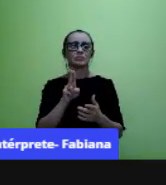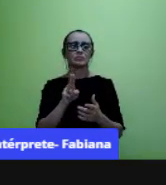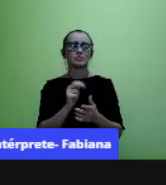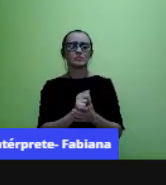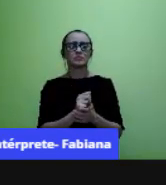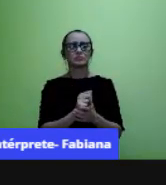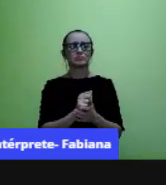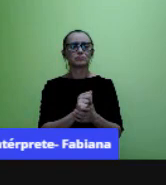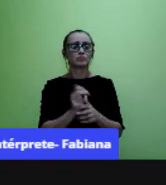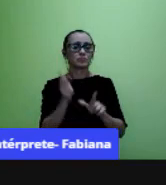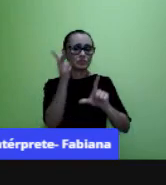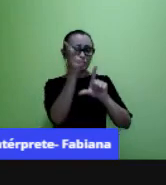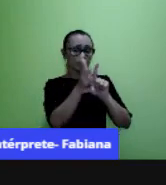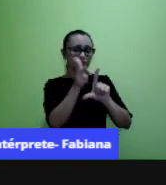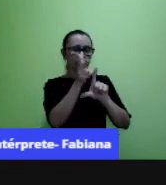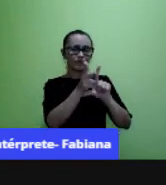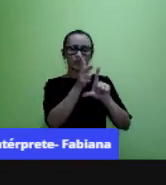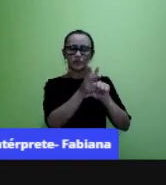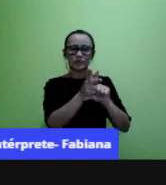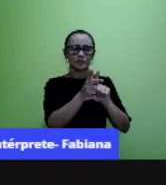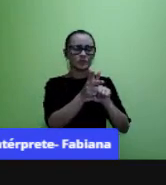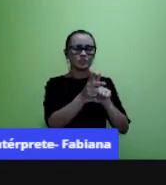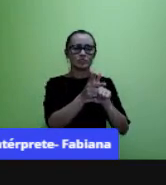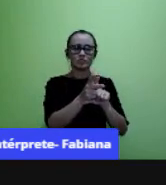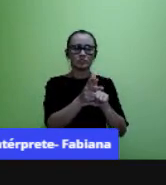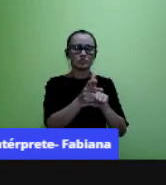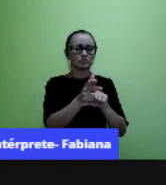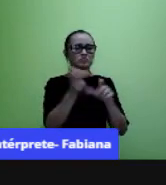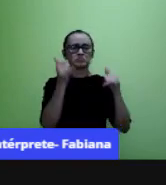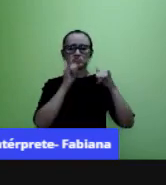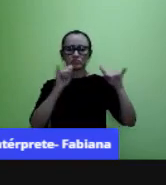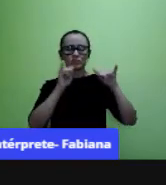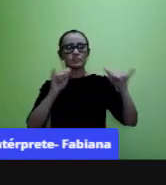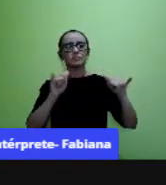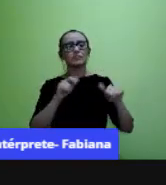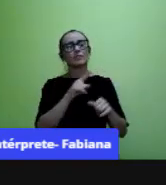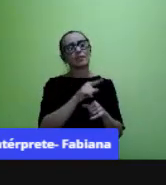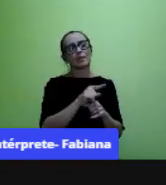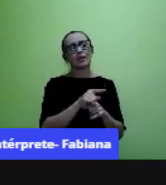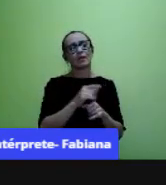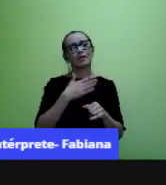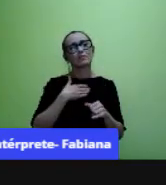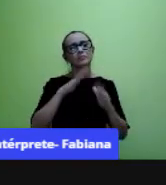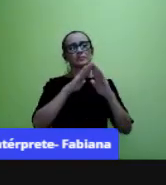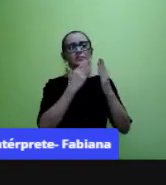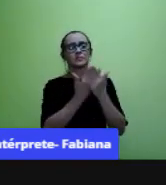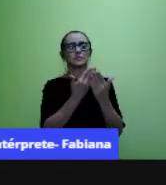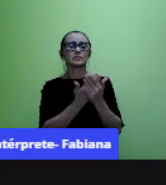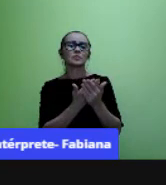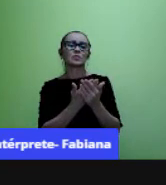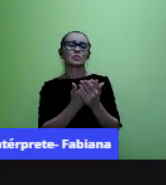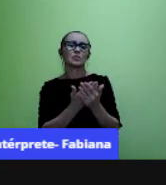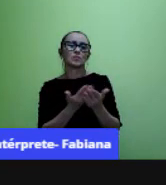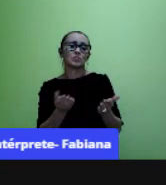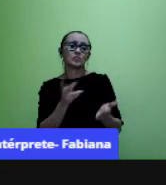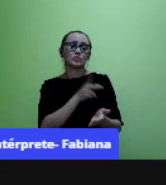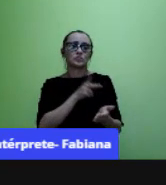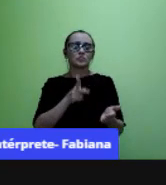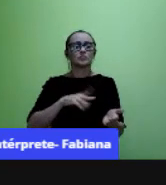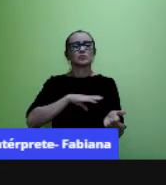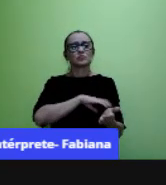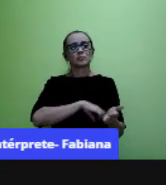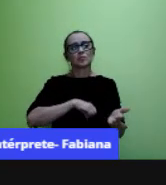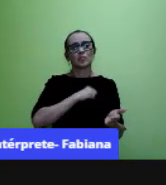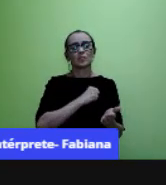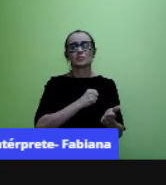tutoriais. Na minha escola tem uma participação e os pais gostam de vídeos, tutoriais, eles gostam quando a